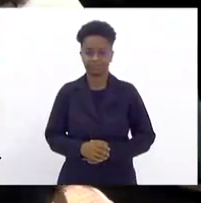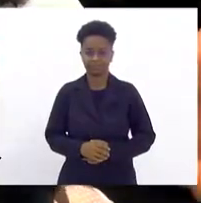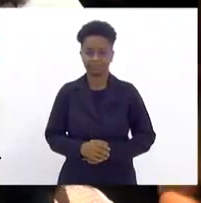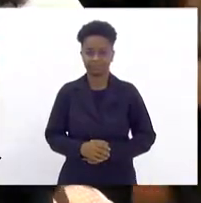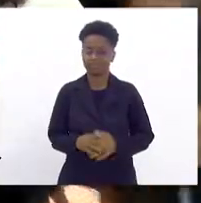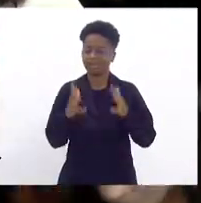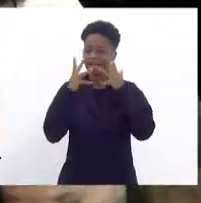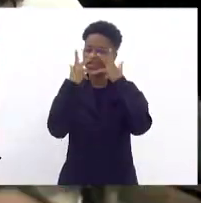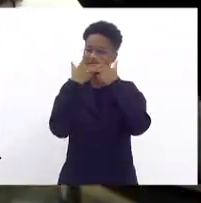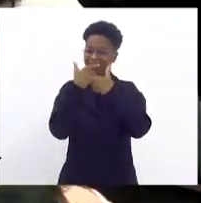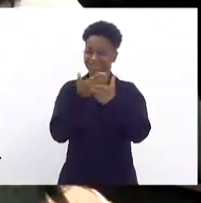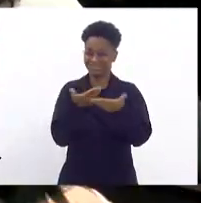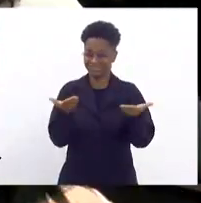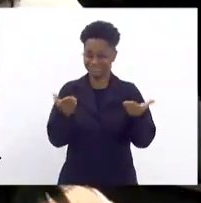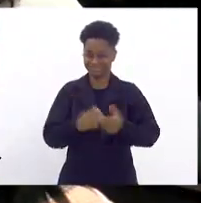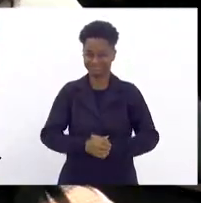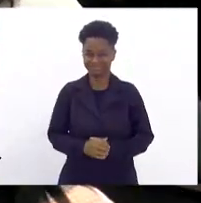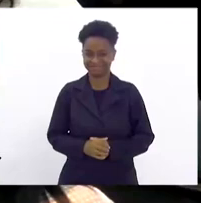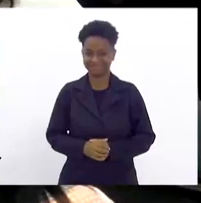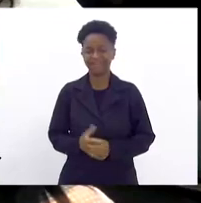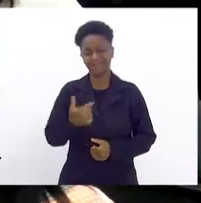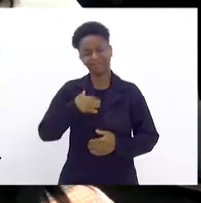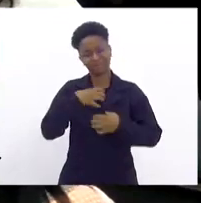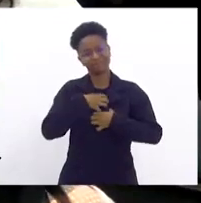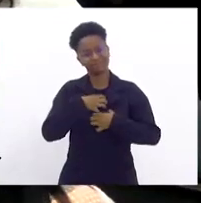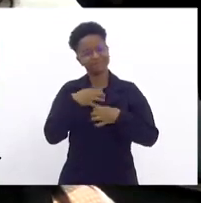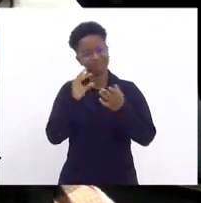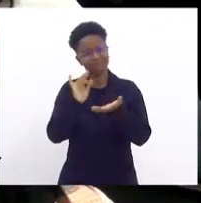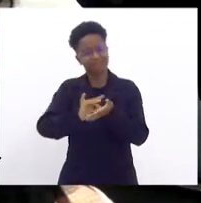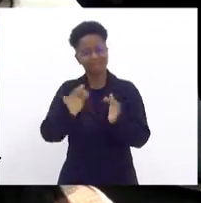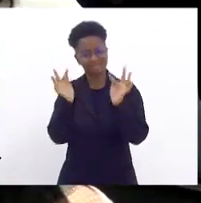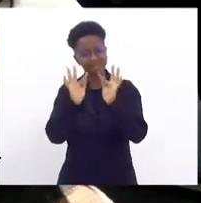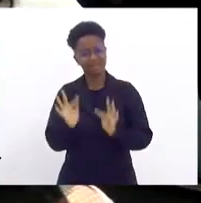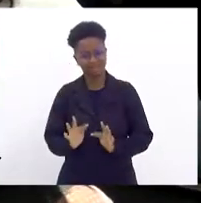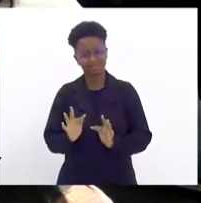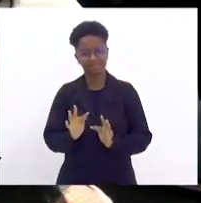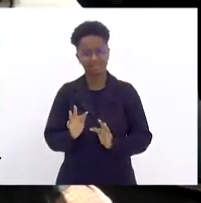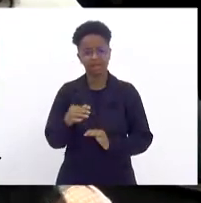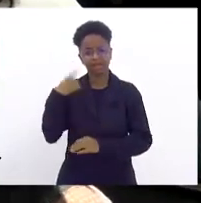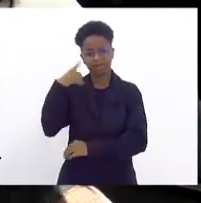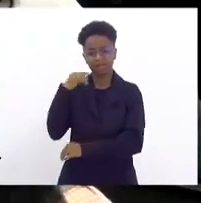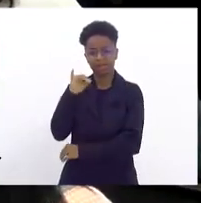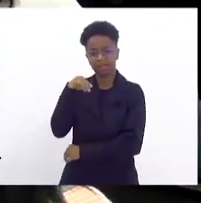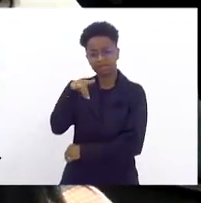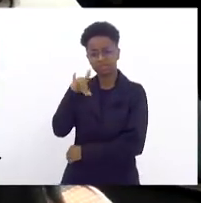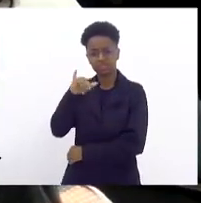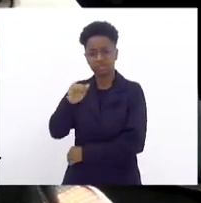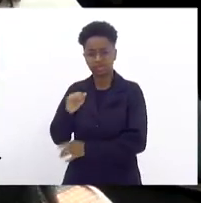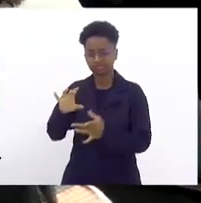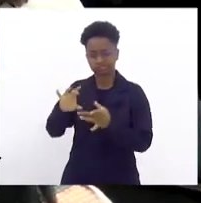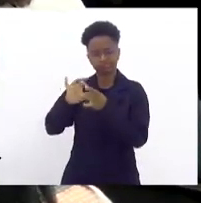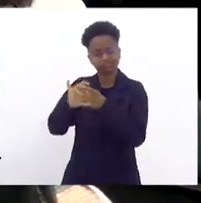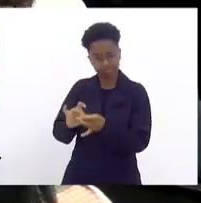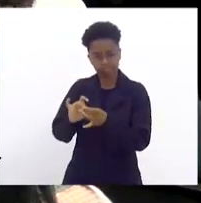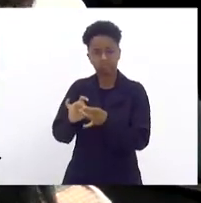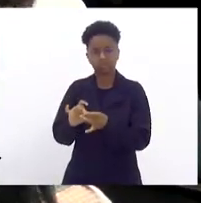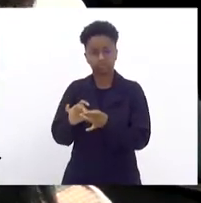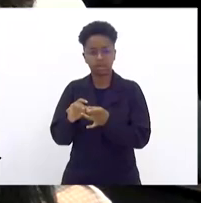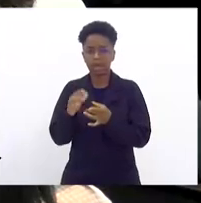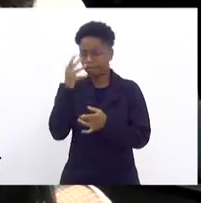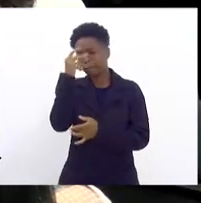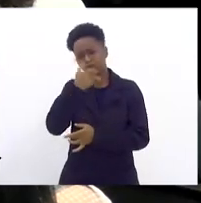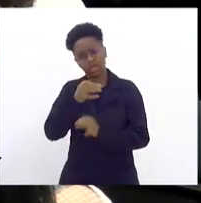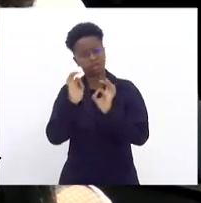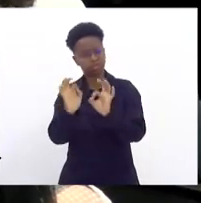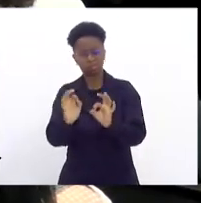Que coisa linda minha gente eu fico realmente muito feliz a deputada Índia tem sido uma grande parceira como e isso é bonito demais a gente